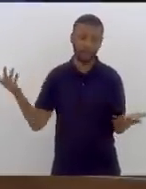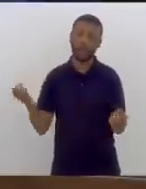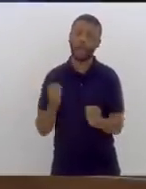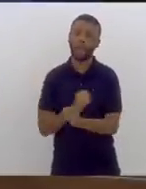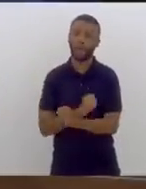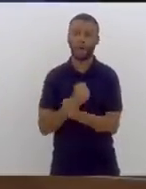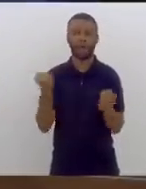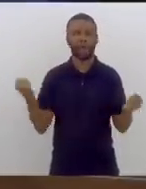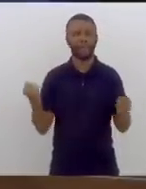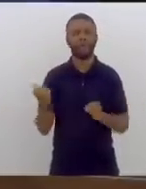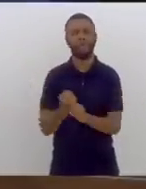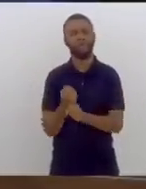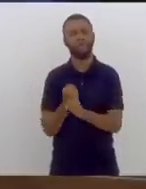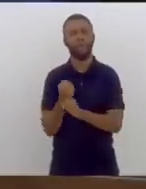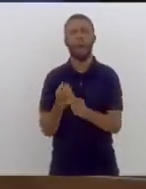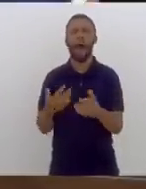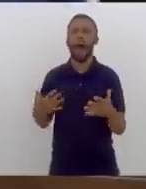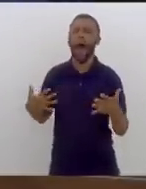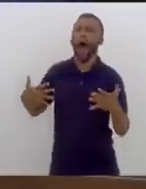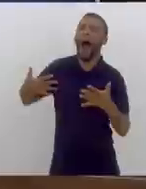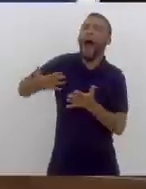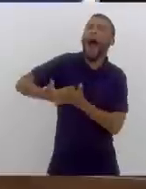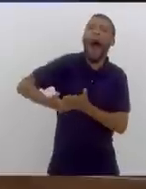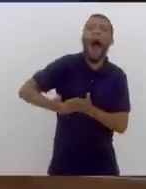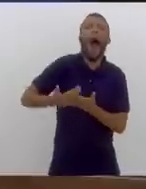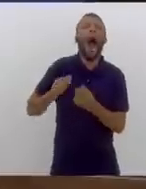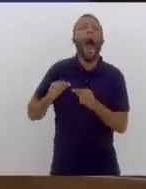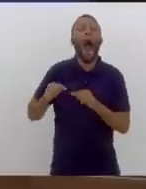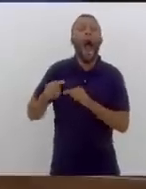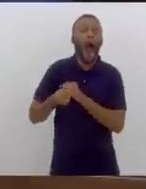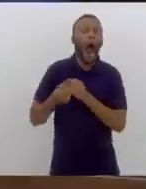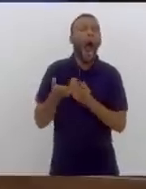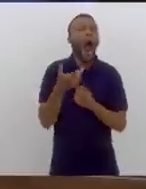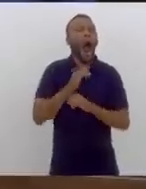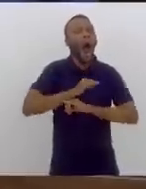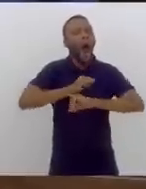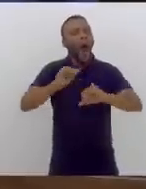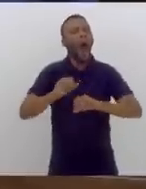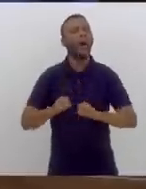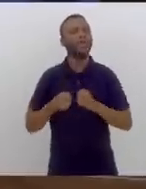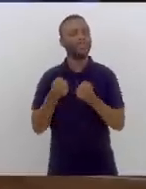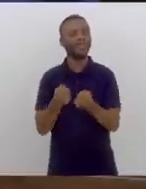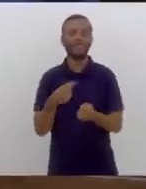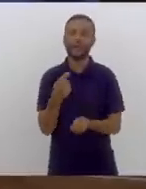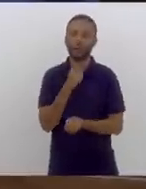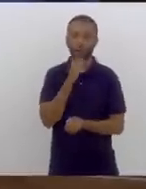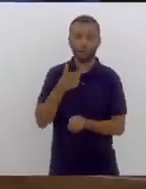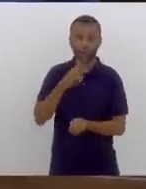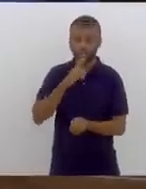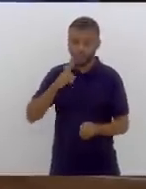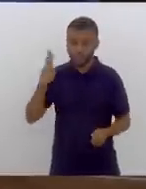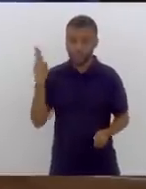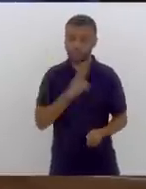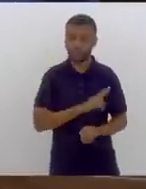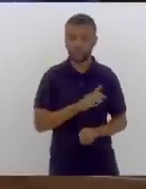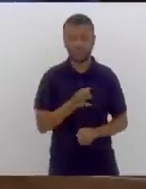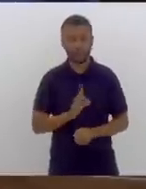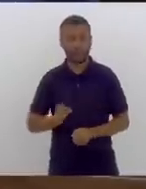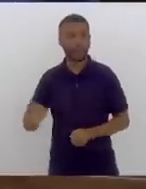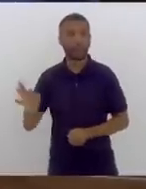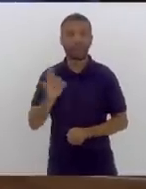que tanto tempo depois quero reforçar isso nós não tenhamos uma resposta